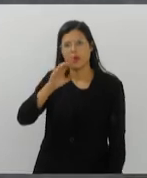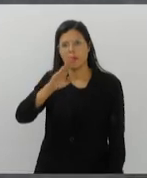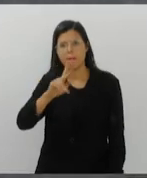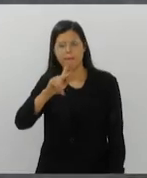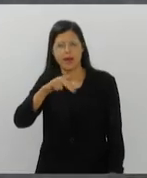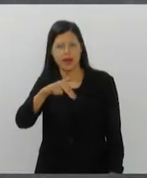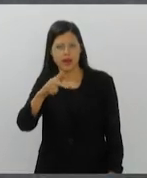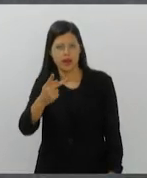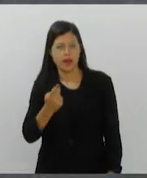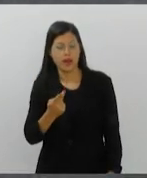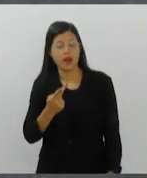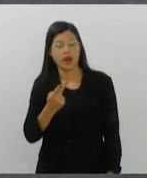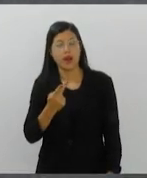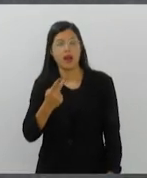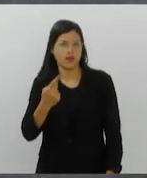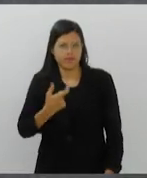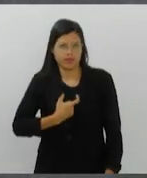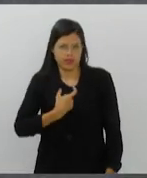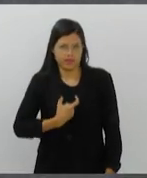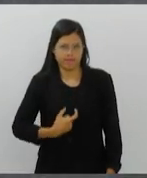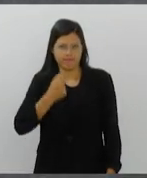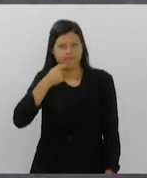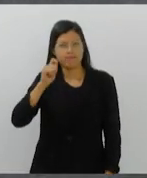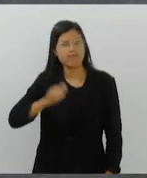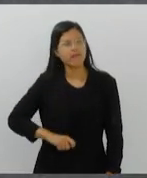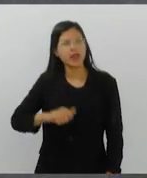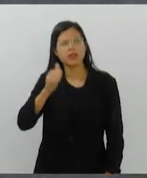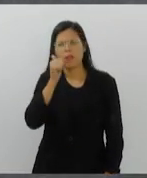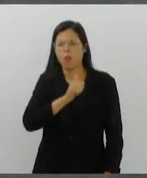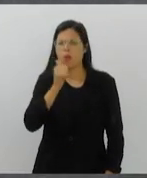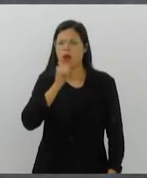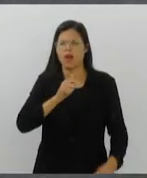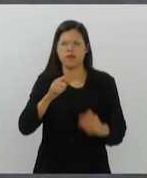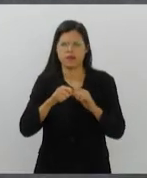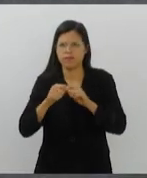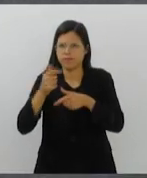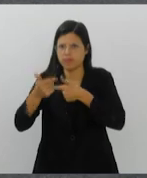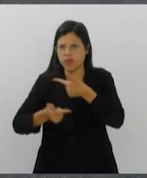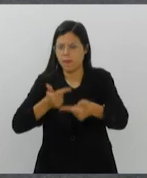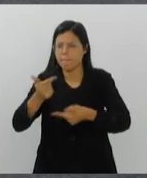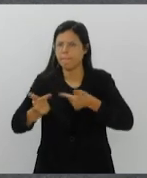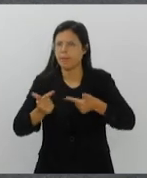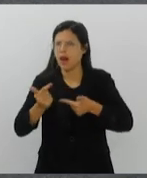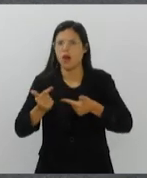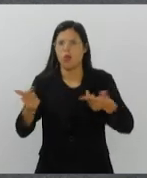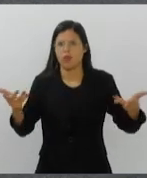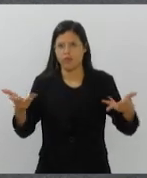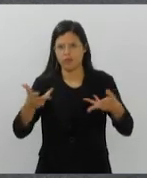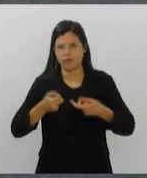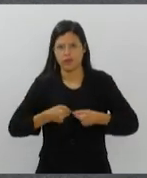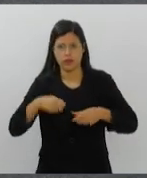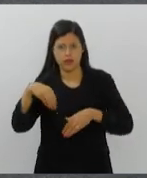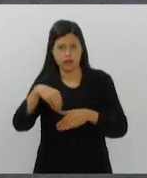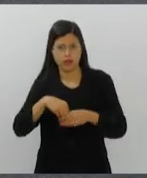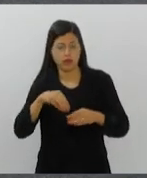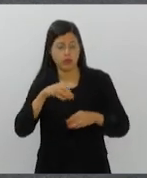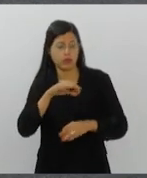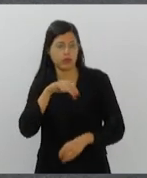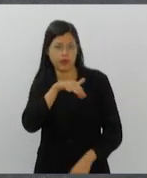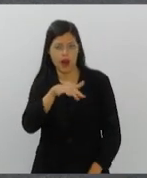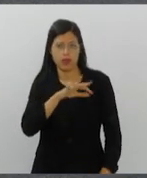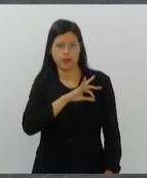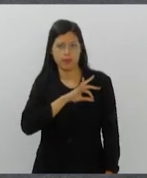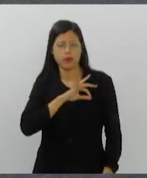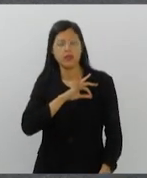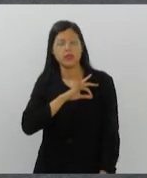comenda tão importante a essa mulher que faz um trabalho sensacional na Polícia Militar, hoje na questão das covardias